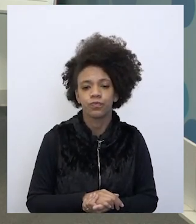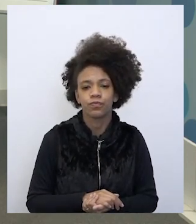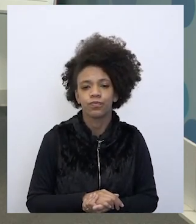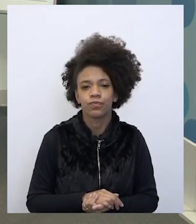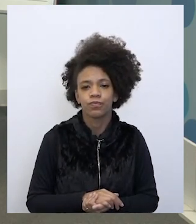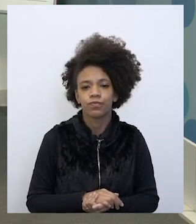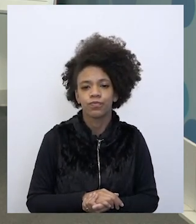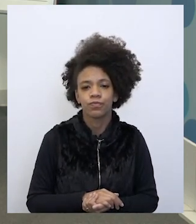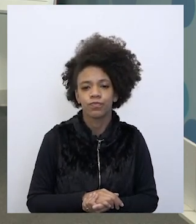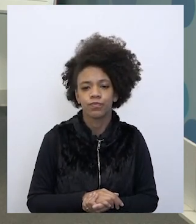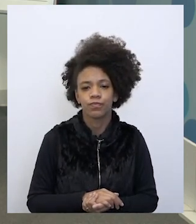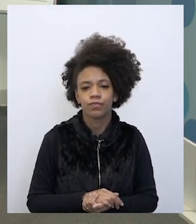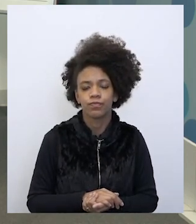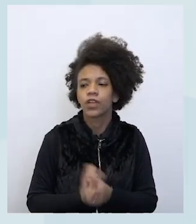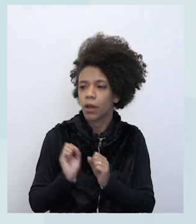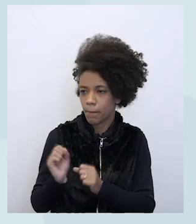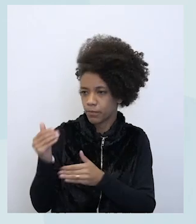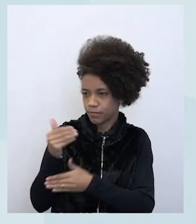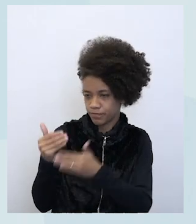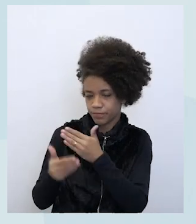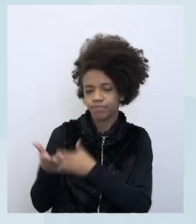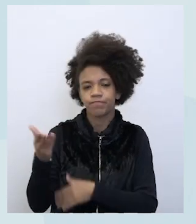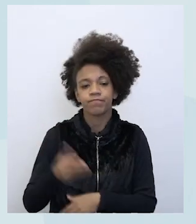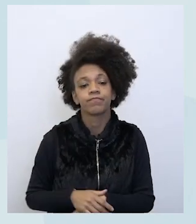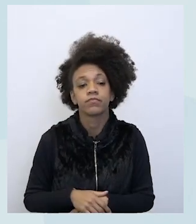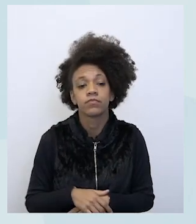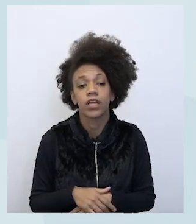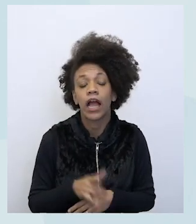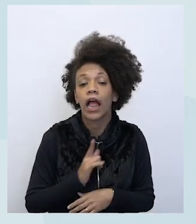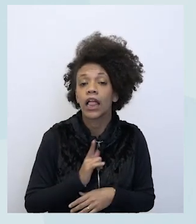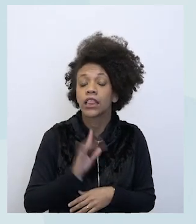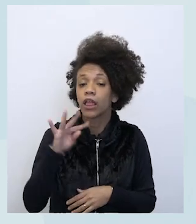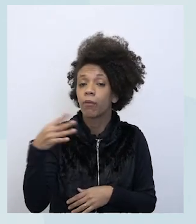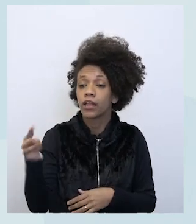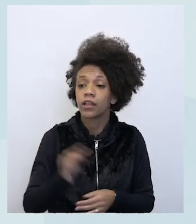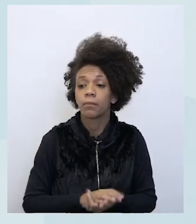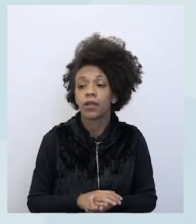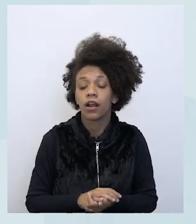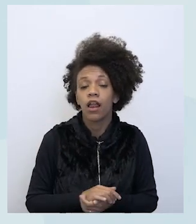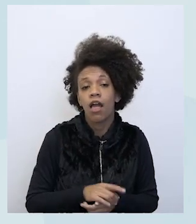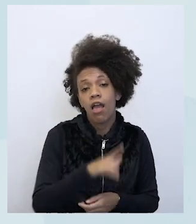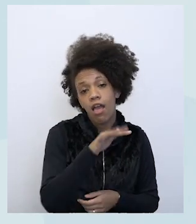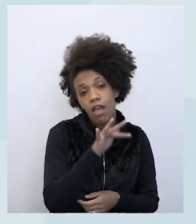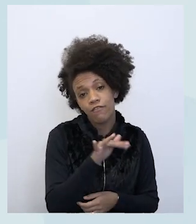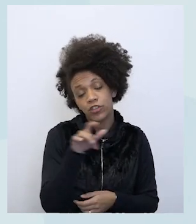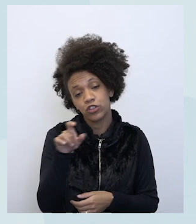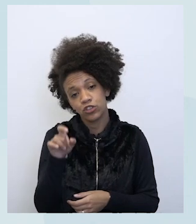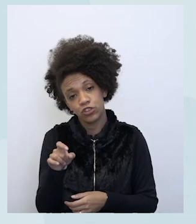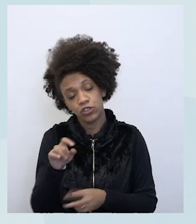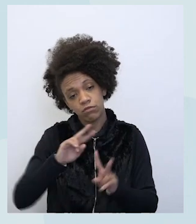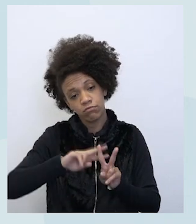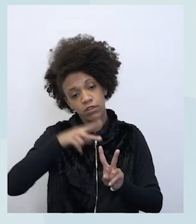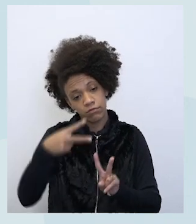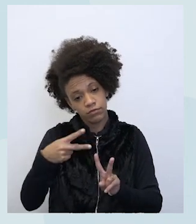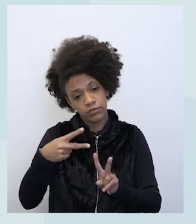Aê, pode aparecer na tela para eu explicar. Então, a gente tem uma função, f de x igual x² mais 2x